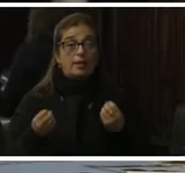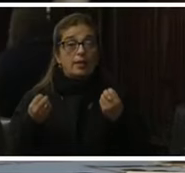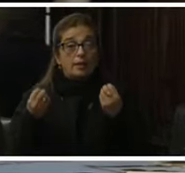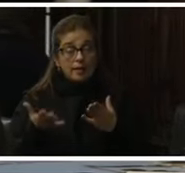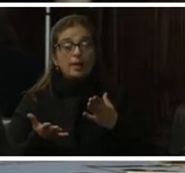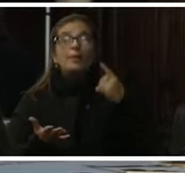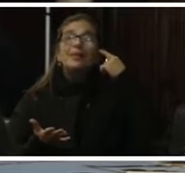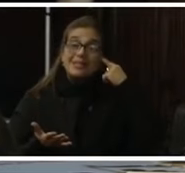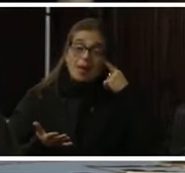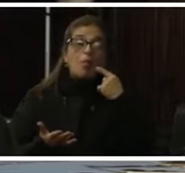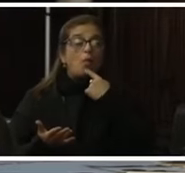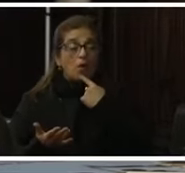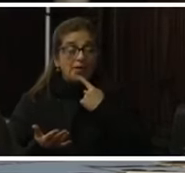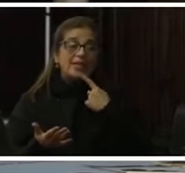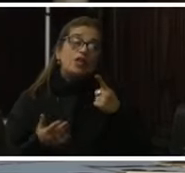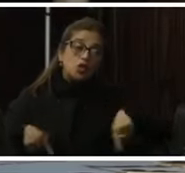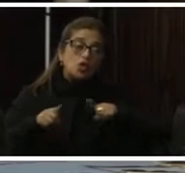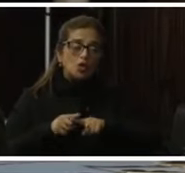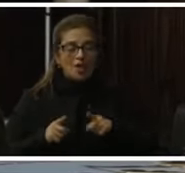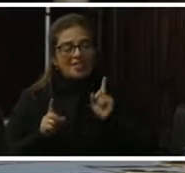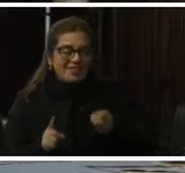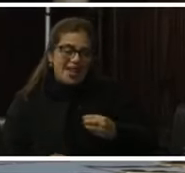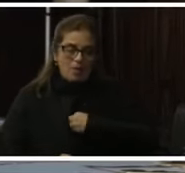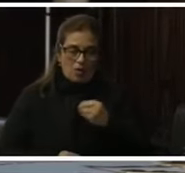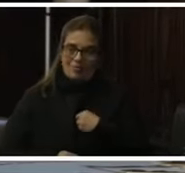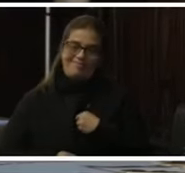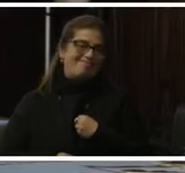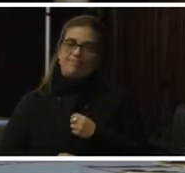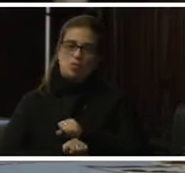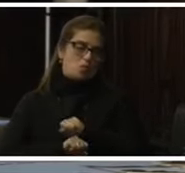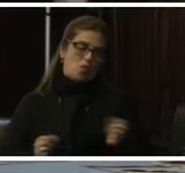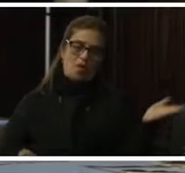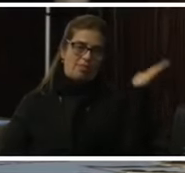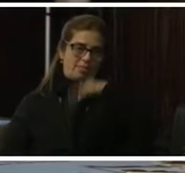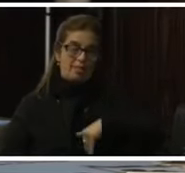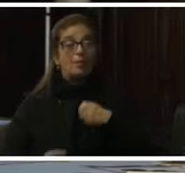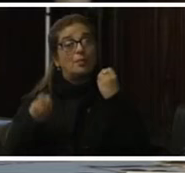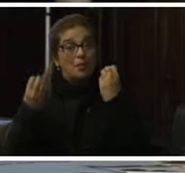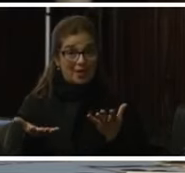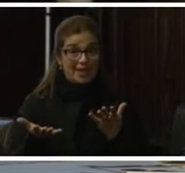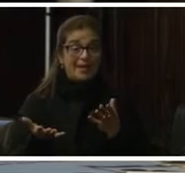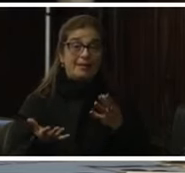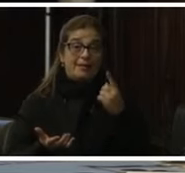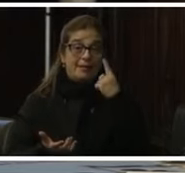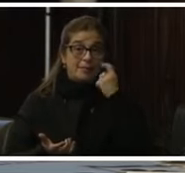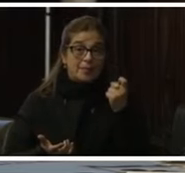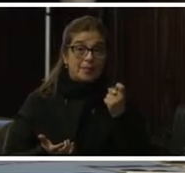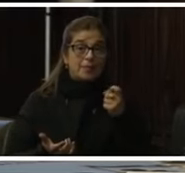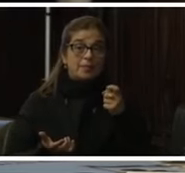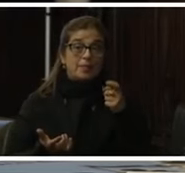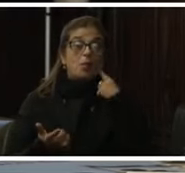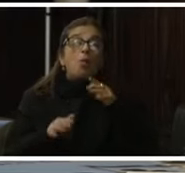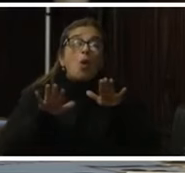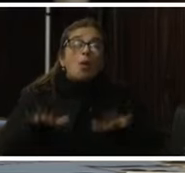deveria ter a confiança nós não temos por que a polícia poderia é pelo menos